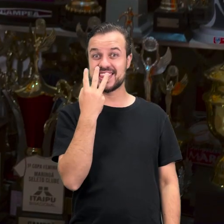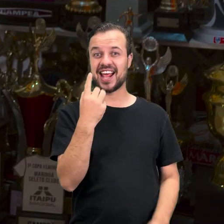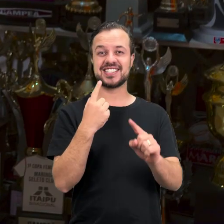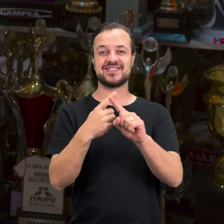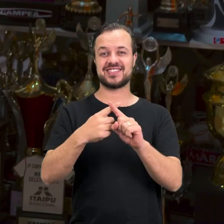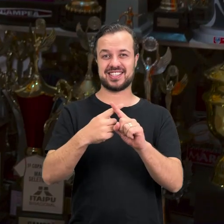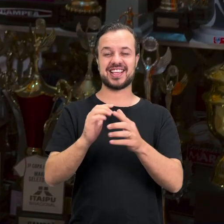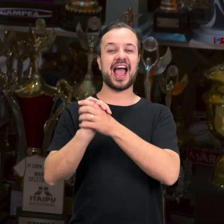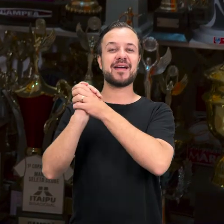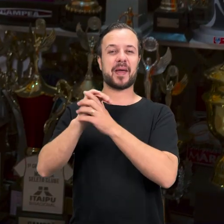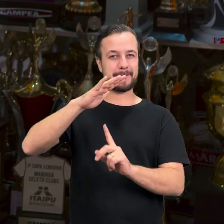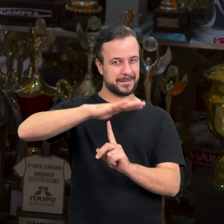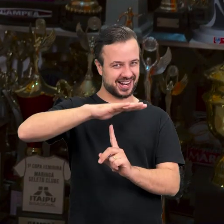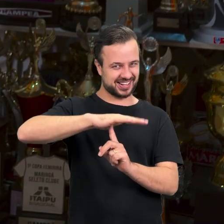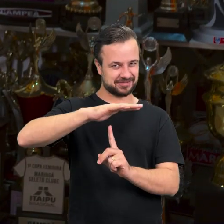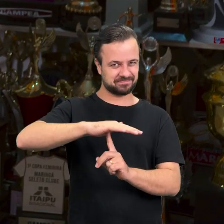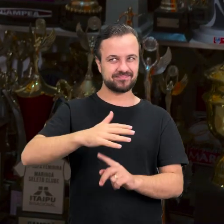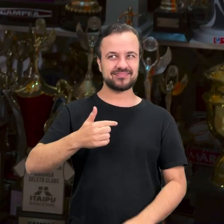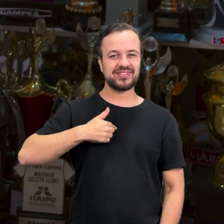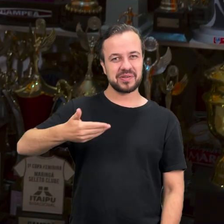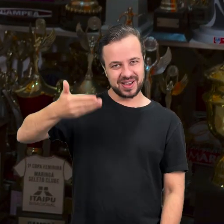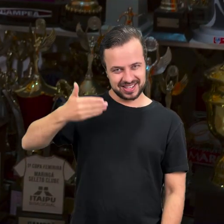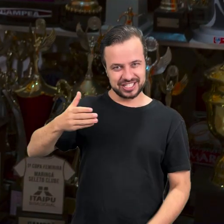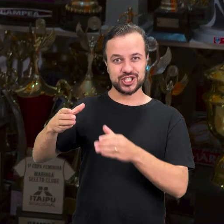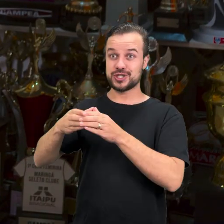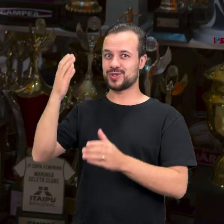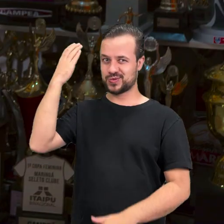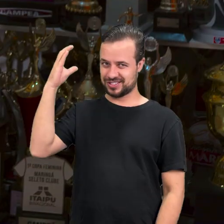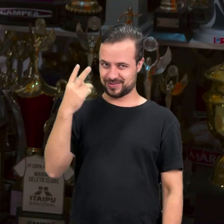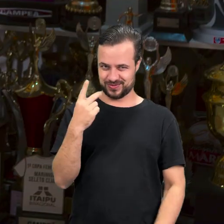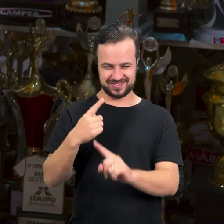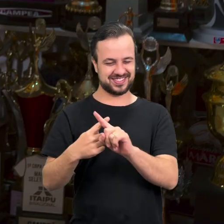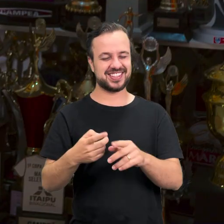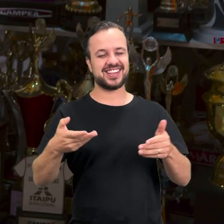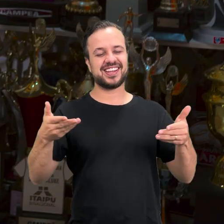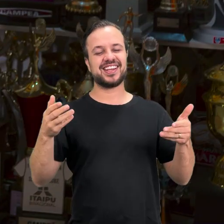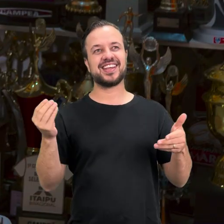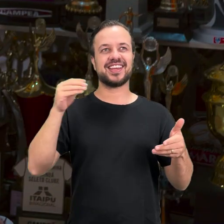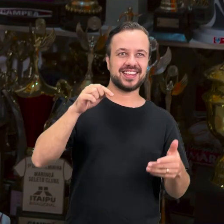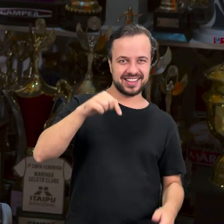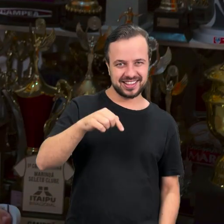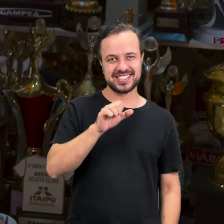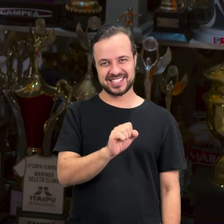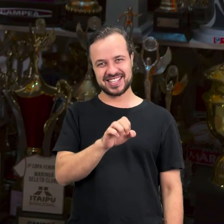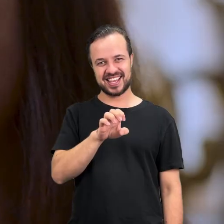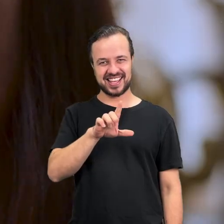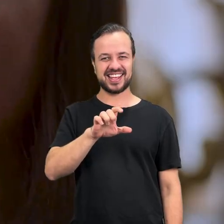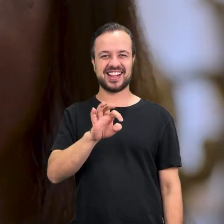tricampeã paranaense. Que eu tinha sido anteriormente por Curitiba 2 vezes e aí eu me tornei pelo